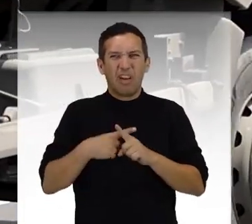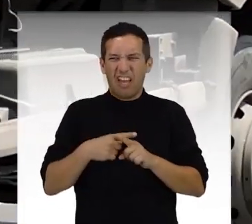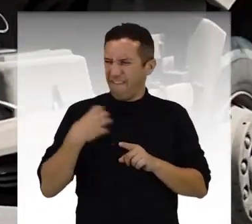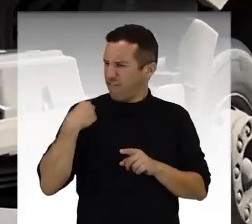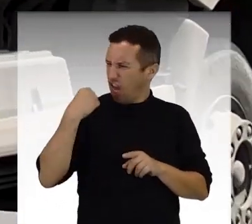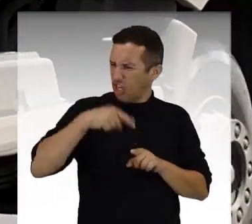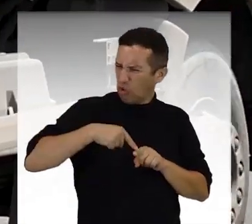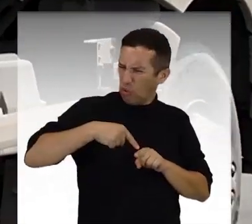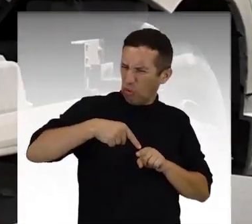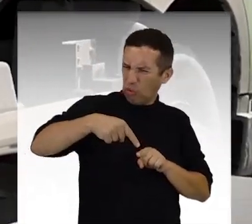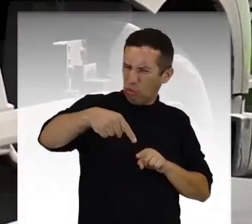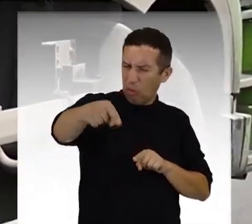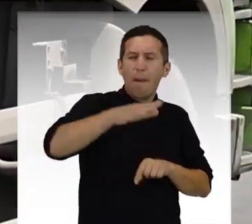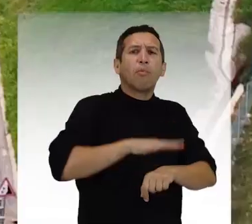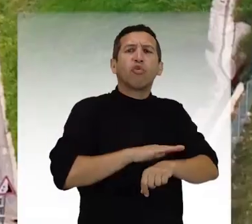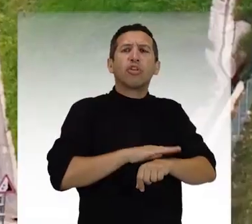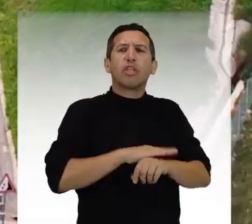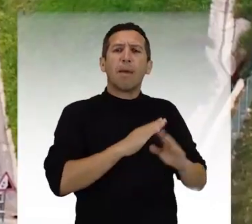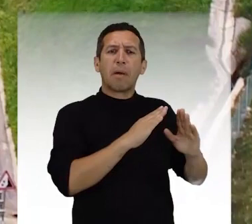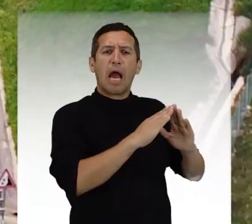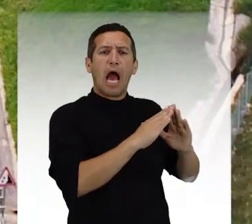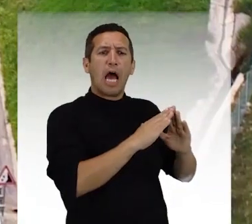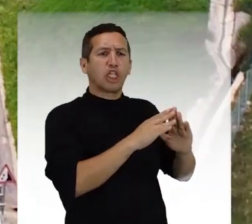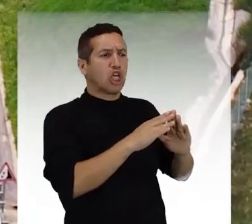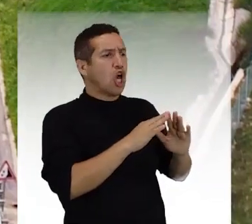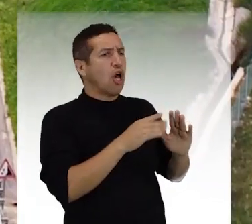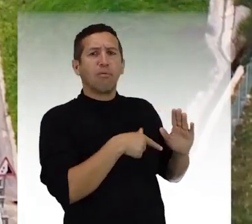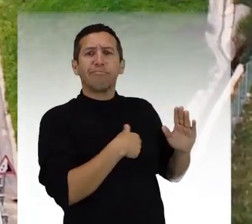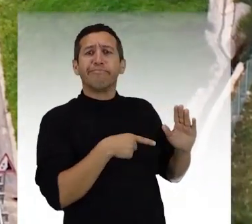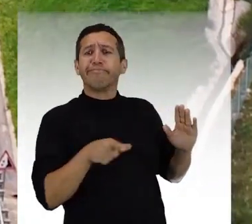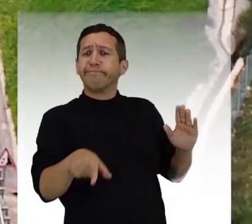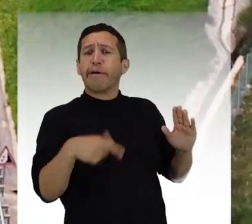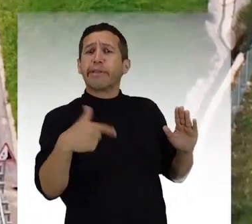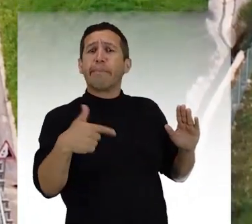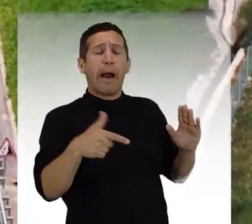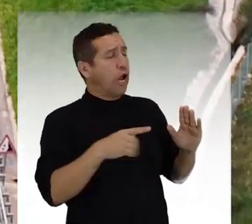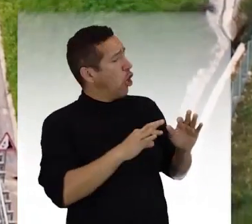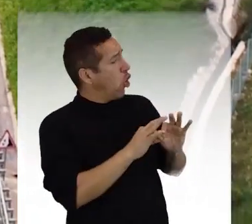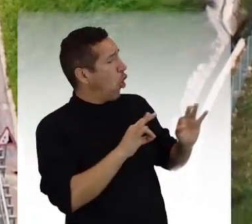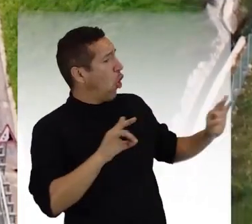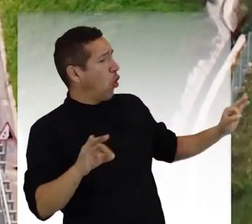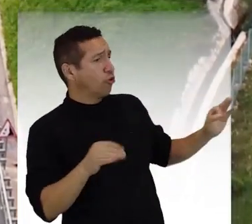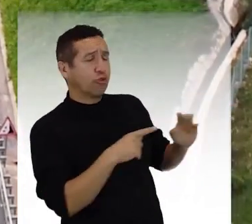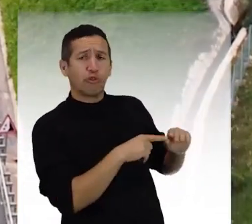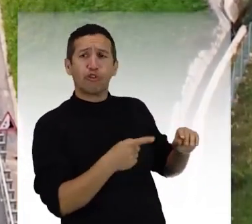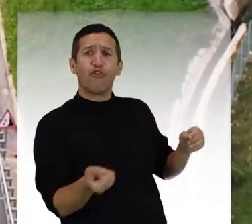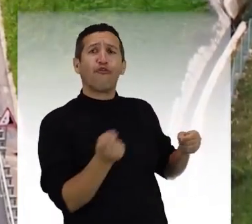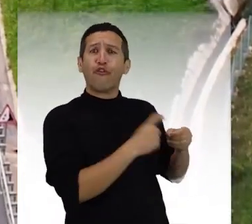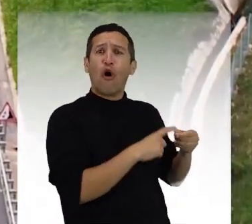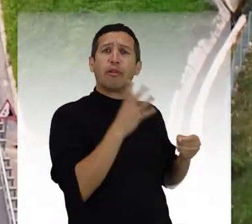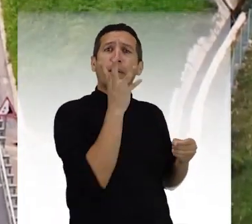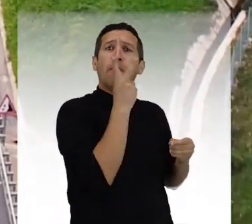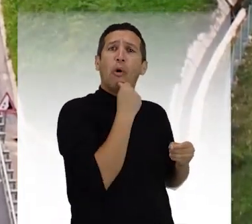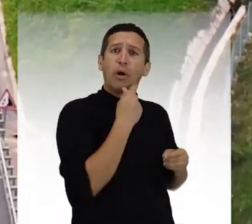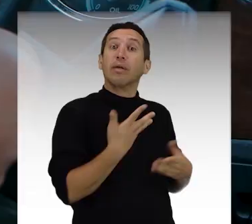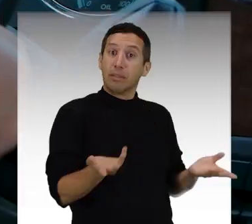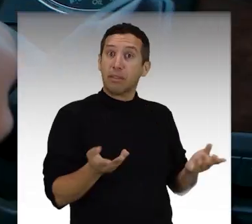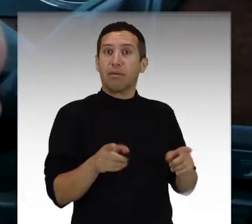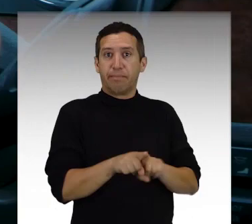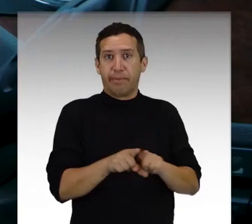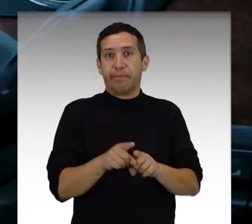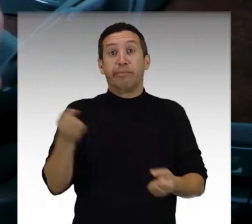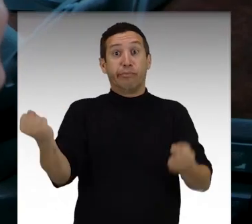Viagens longas e muito tempo fora de casa. O local de trabalho é a estrada. Estamos falando da rotina de quem